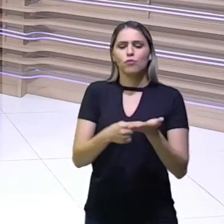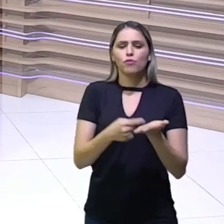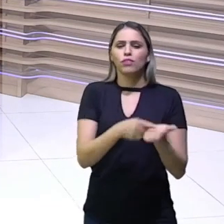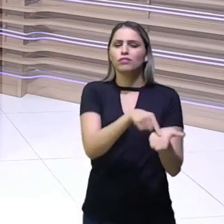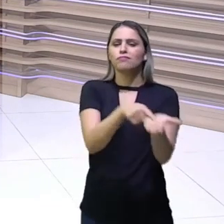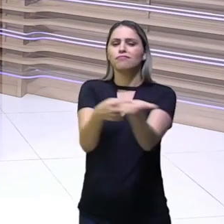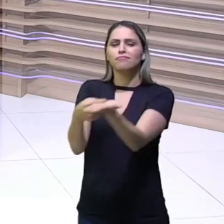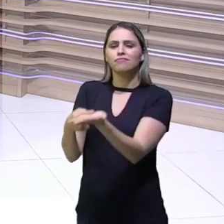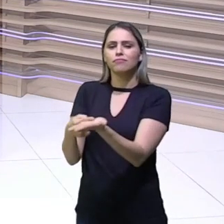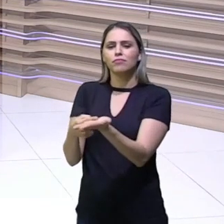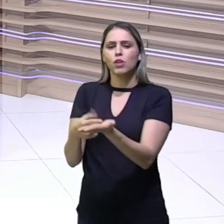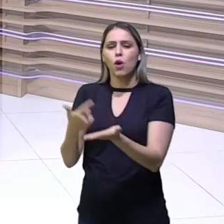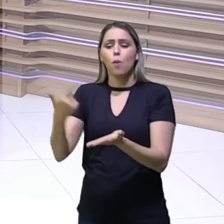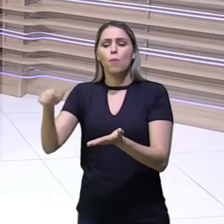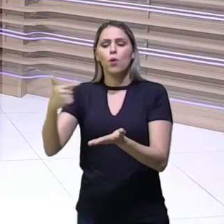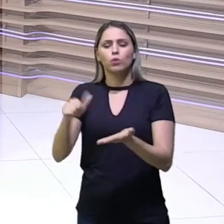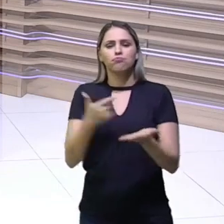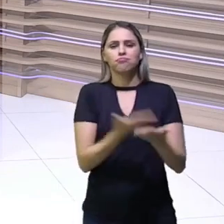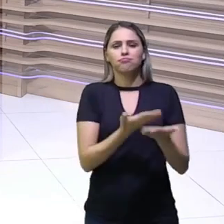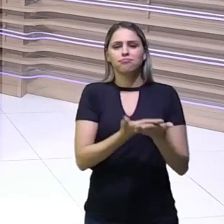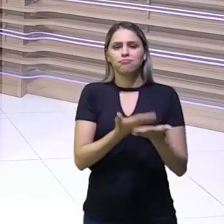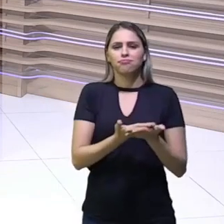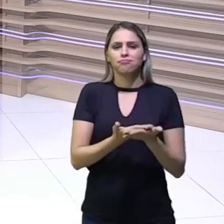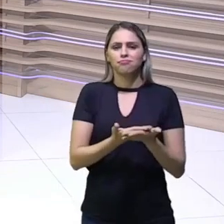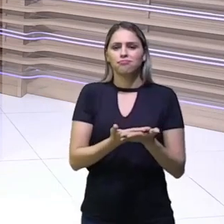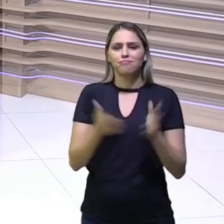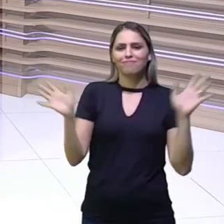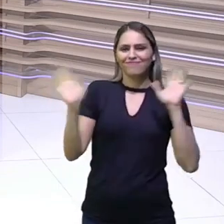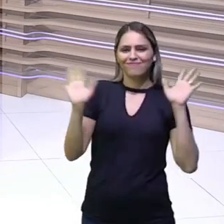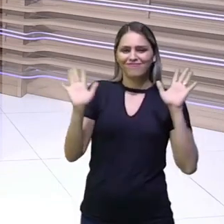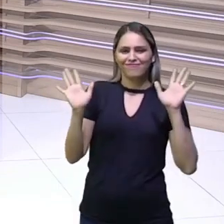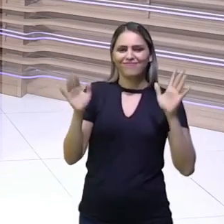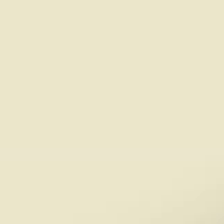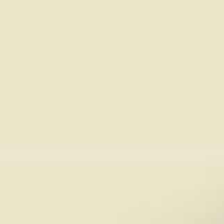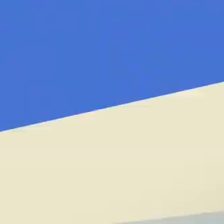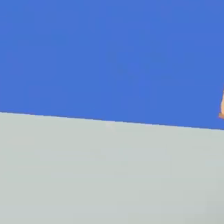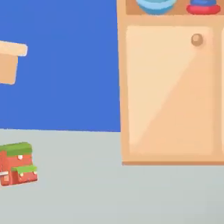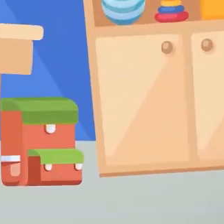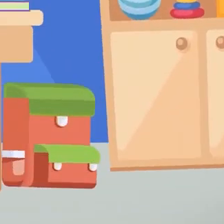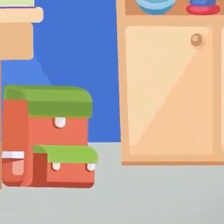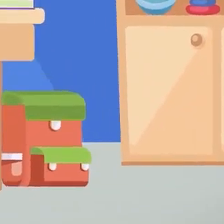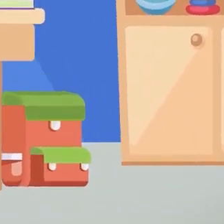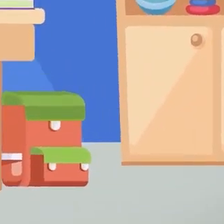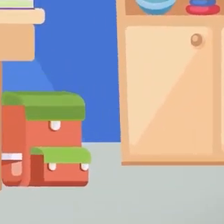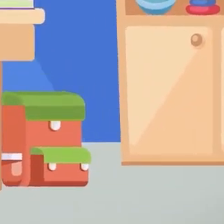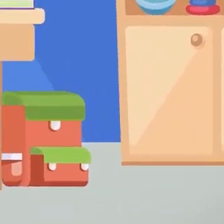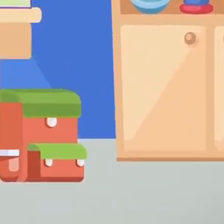para nossas próximas aulas. Tchau!